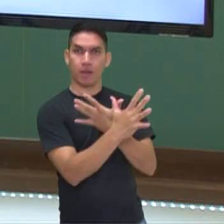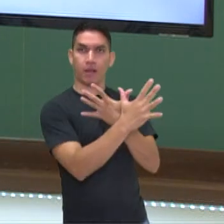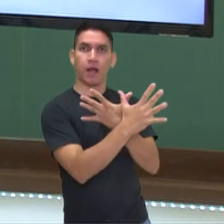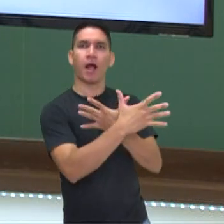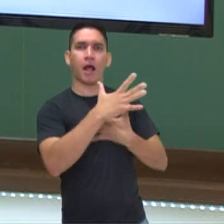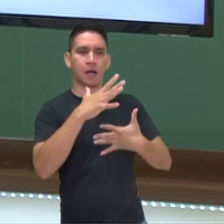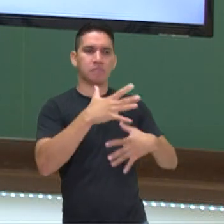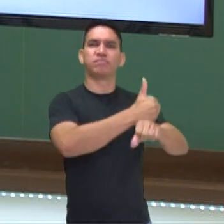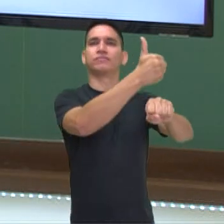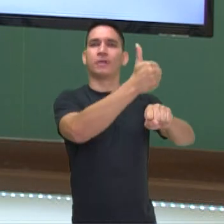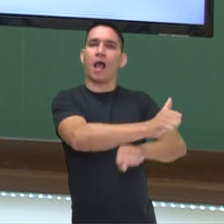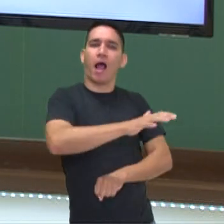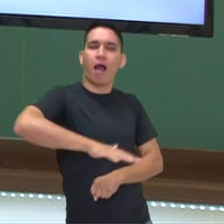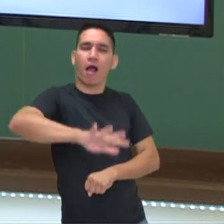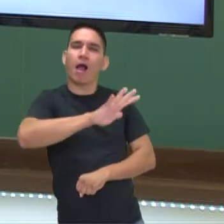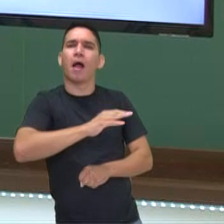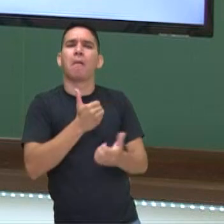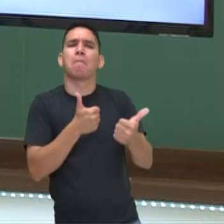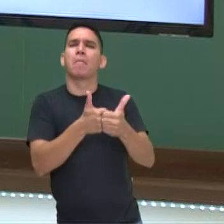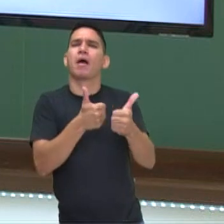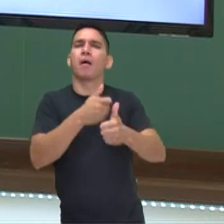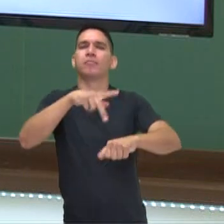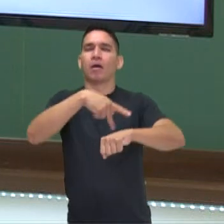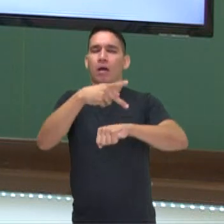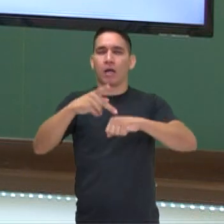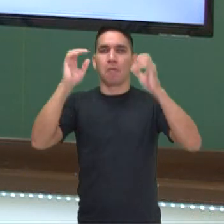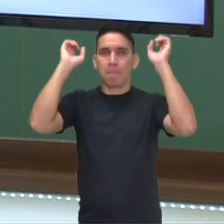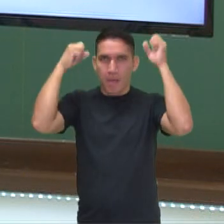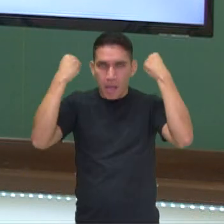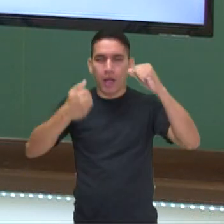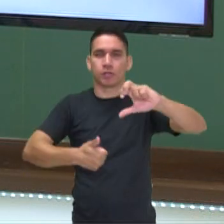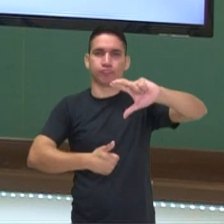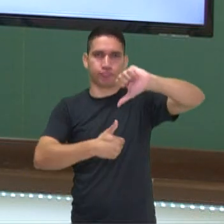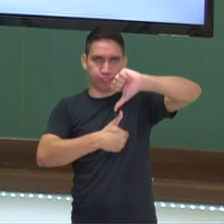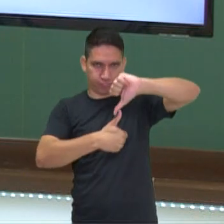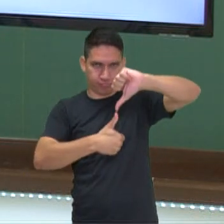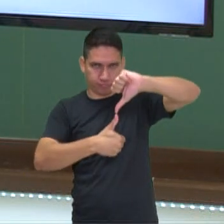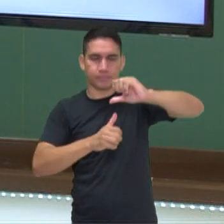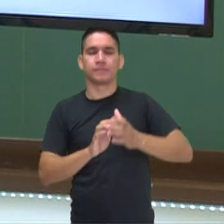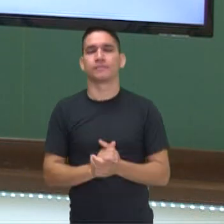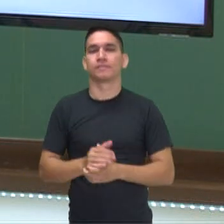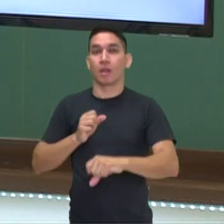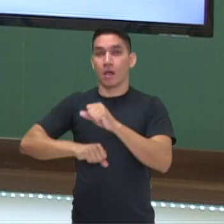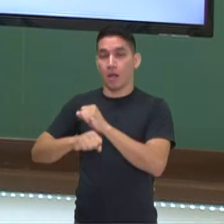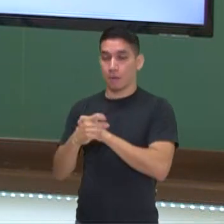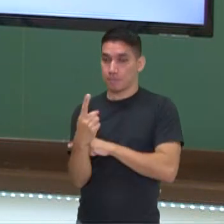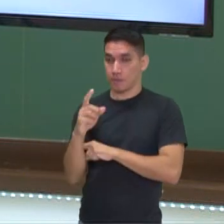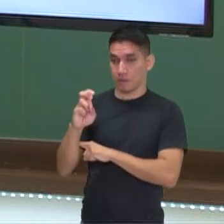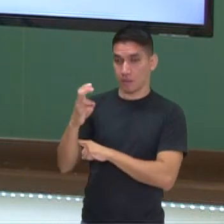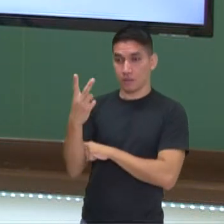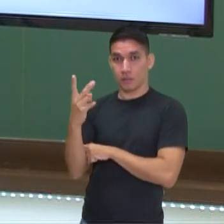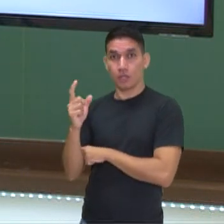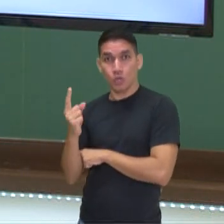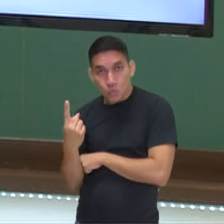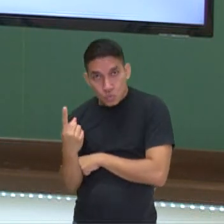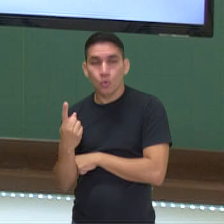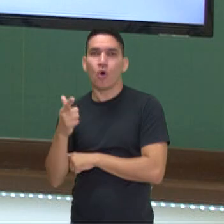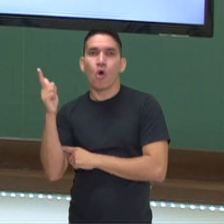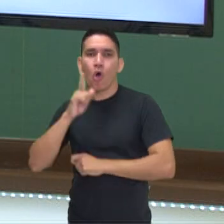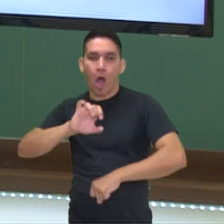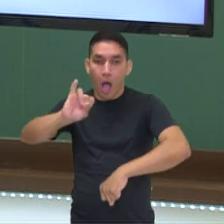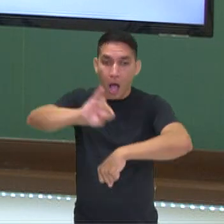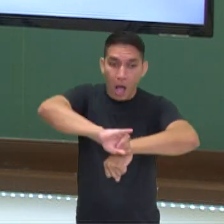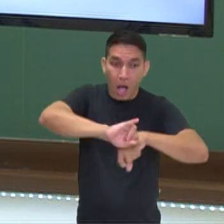habitavam ali a região do México e parte da América Central. Em 1521, conquistaram a capital asteca,